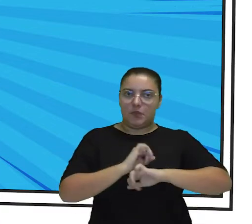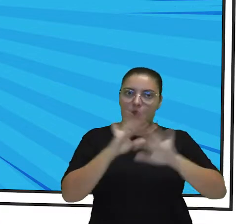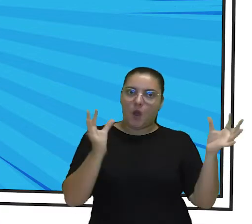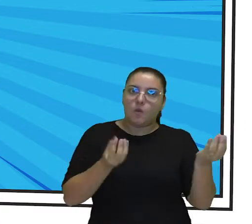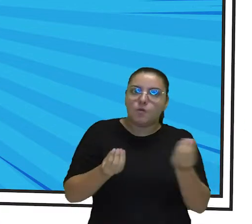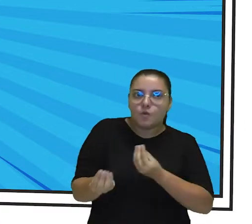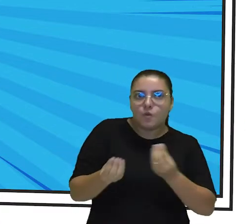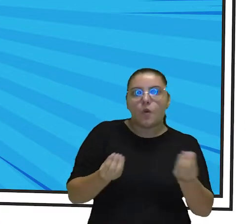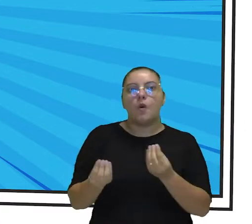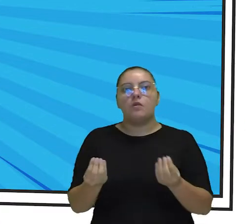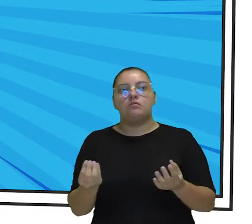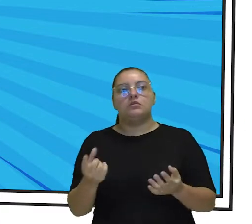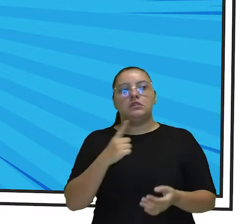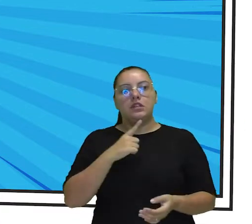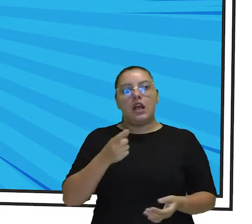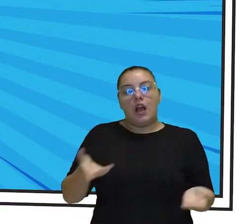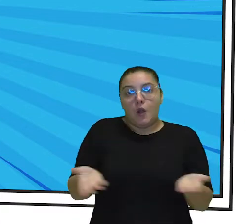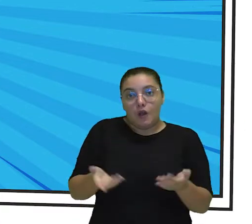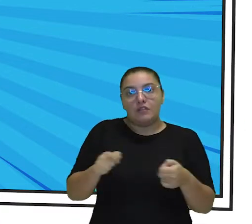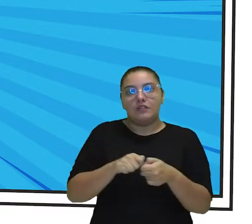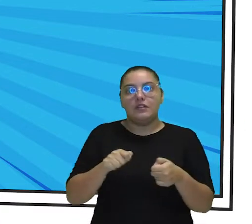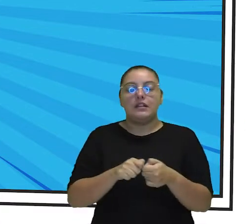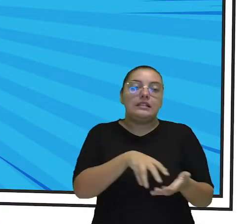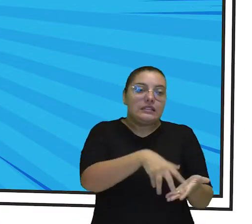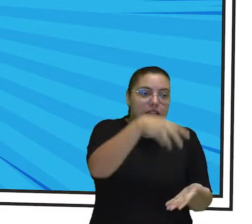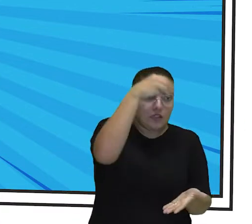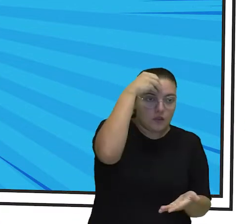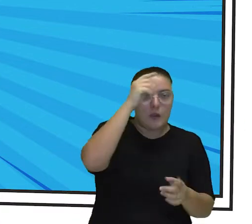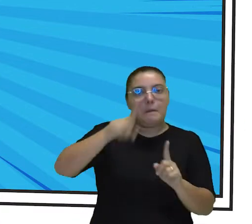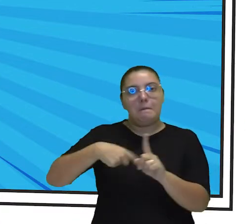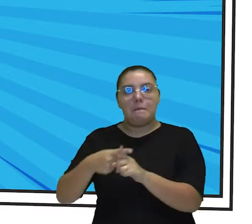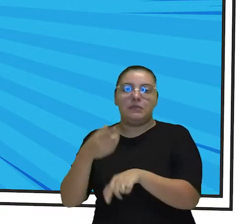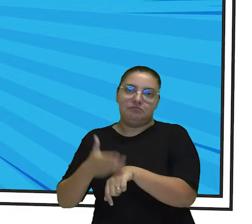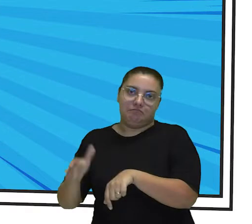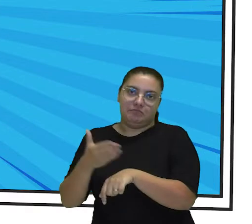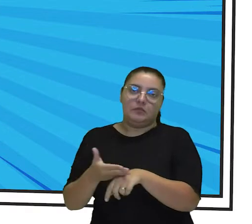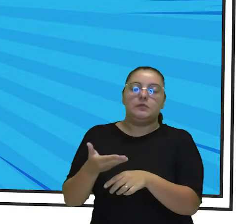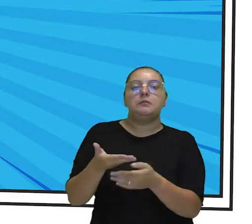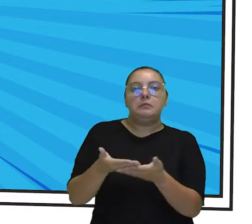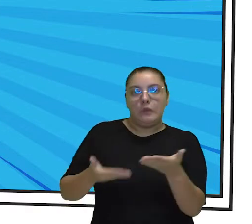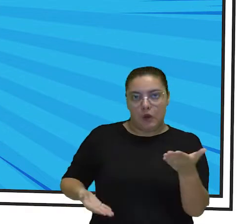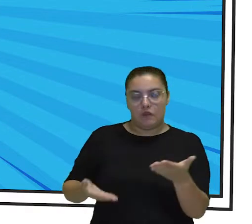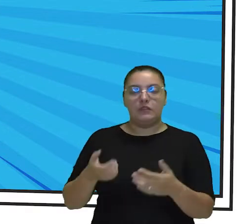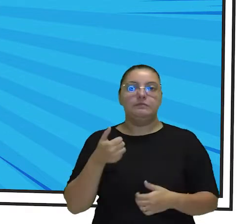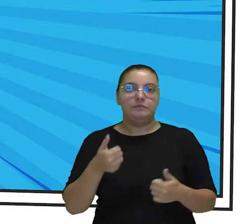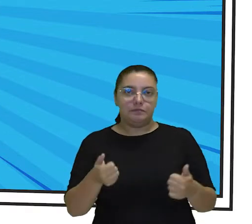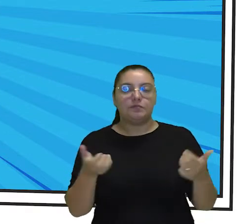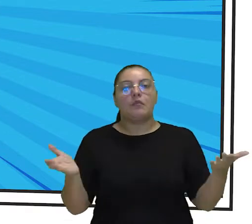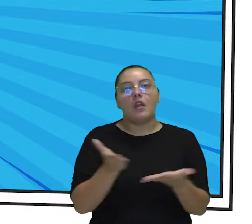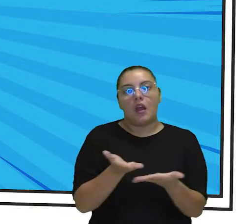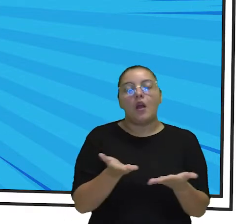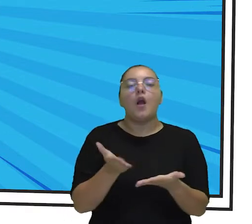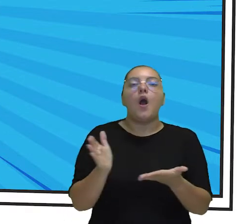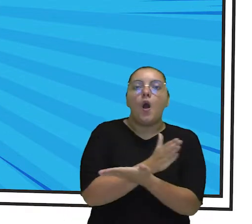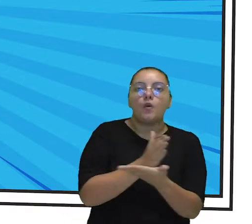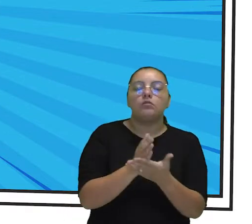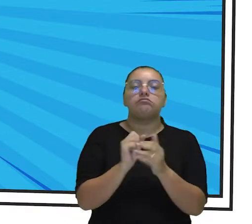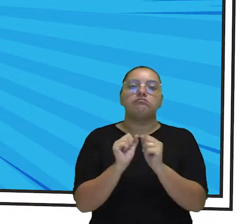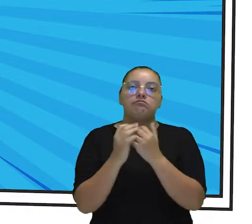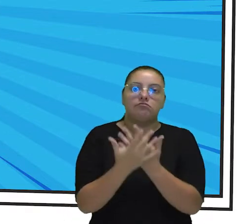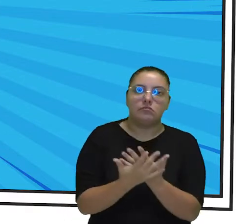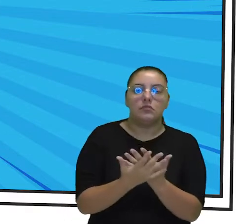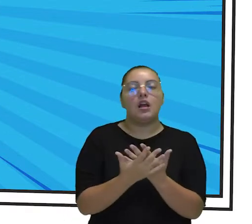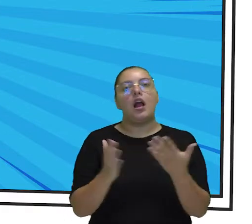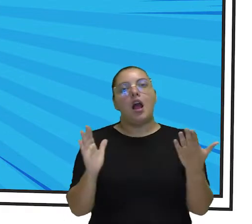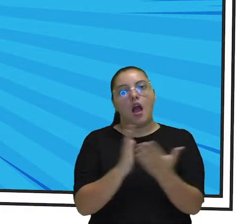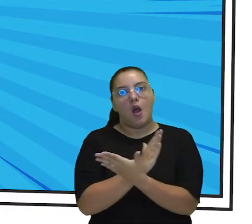essa conexão que estamos fazendo de teoria com exercícios. Nós vamos passar aqui alguns slides, algumas